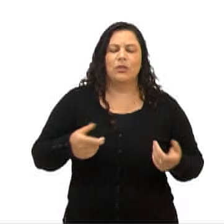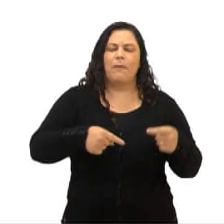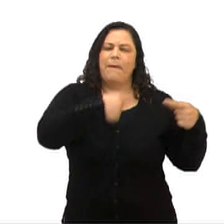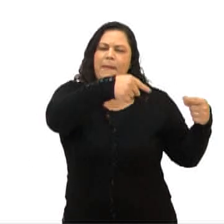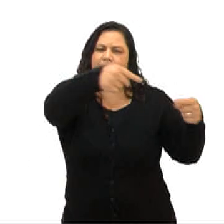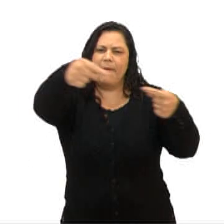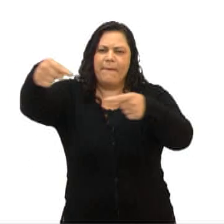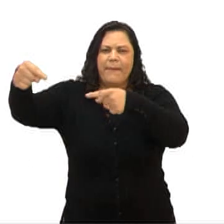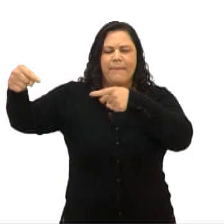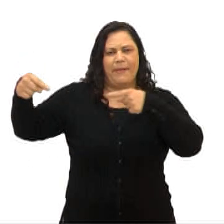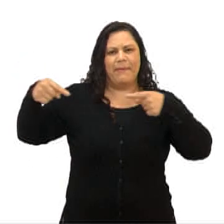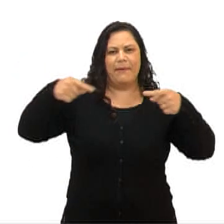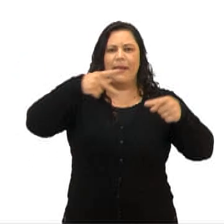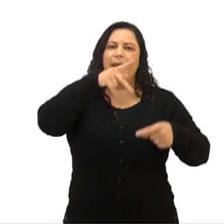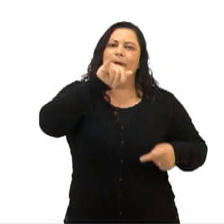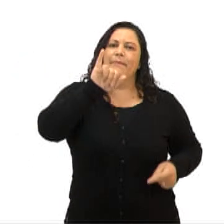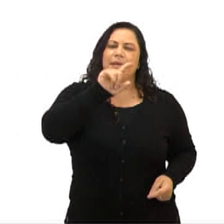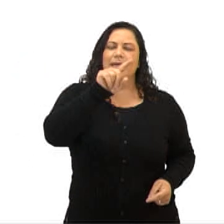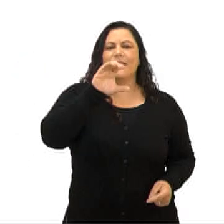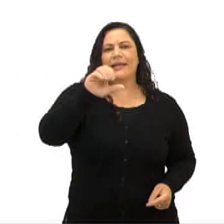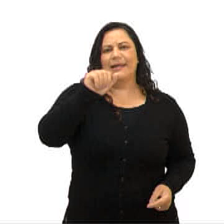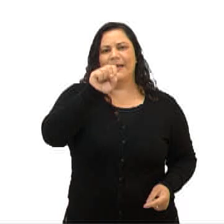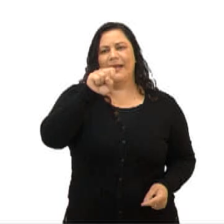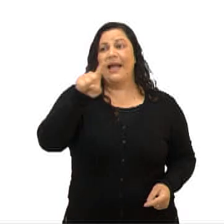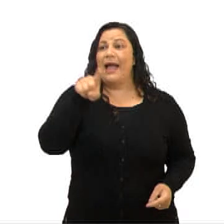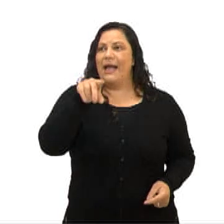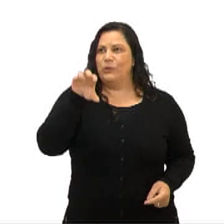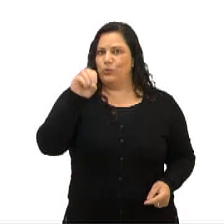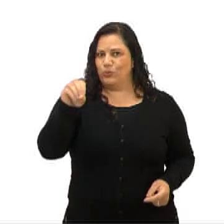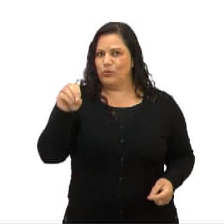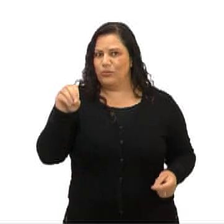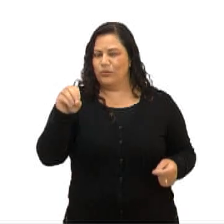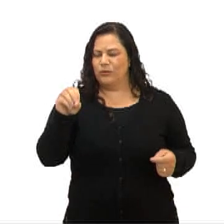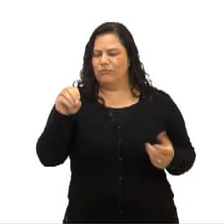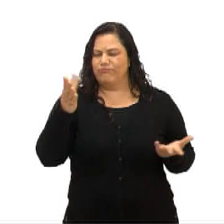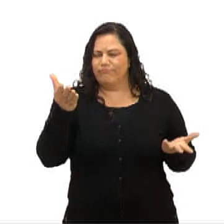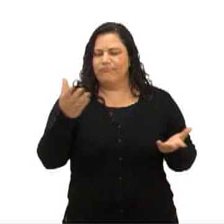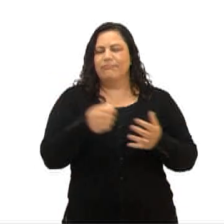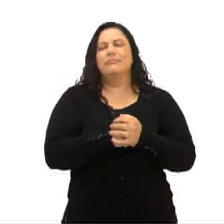isso. Mais uma, né, pessoal? O Monte Santa Vitória.